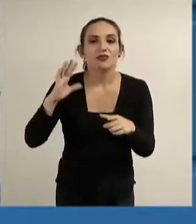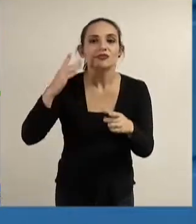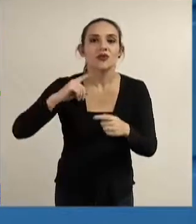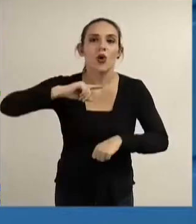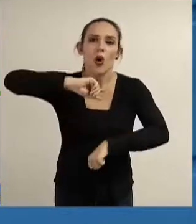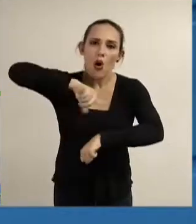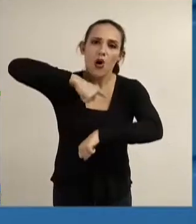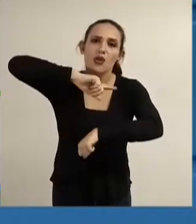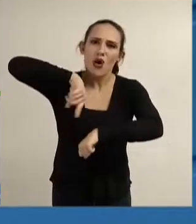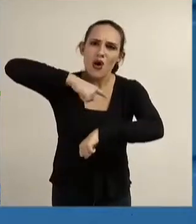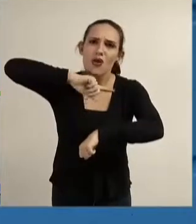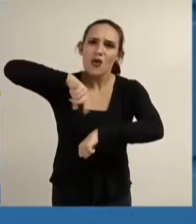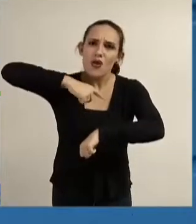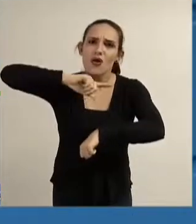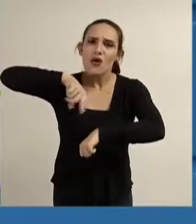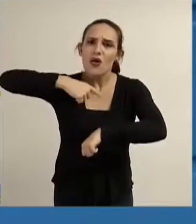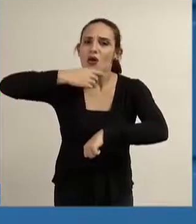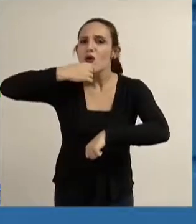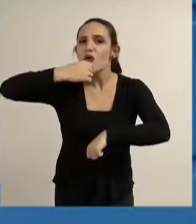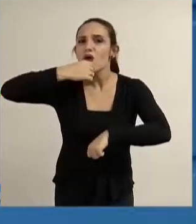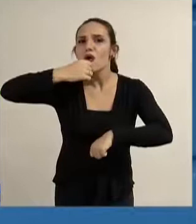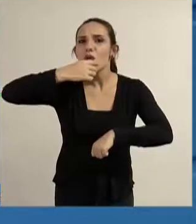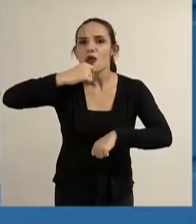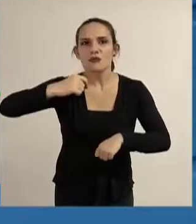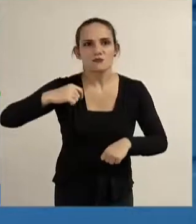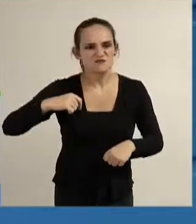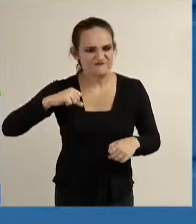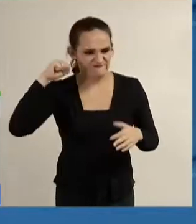agredida por um covarde,